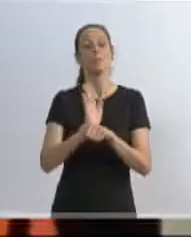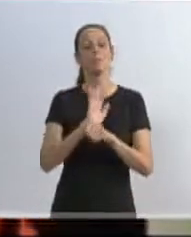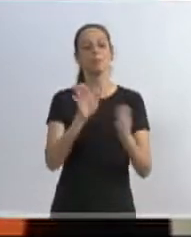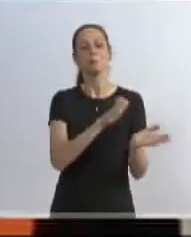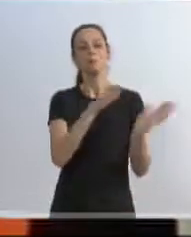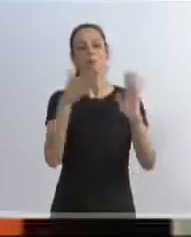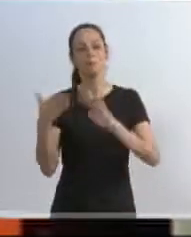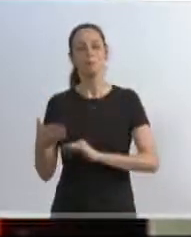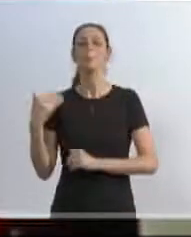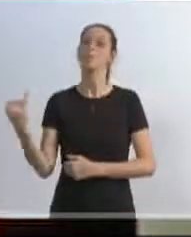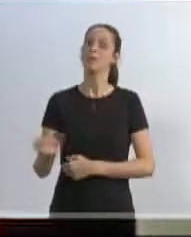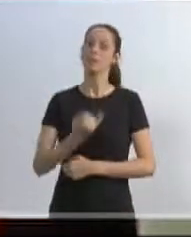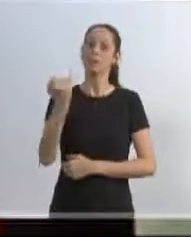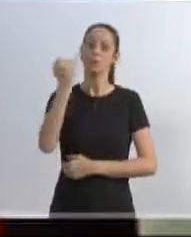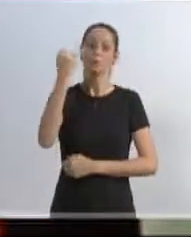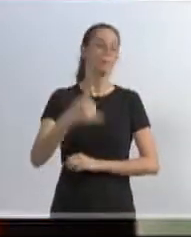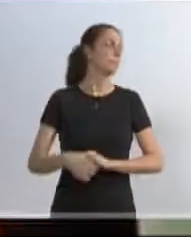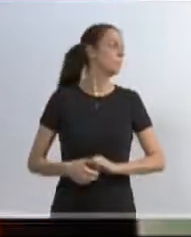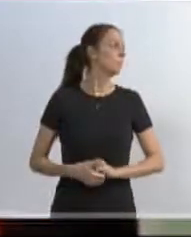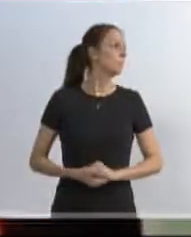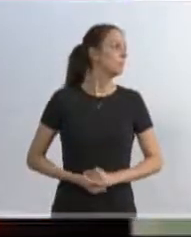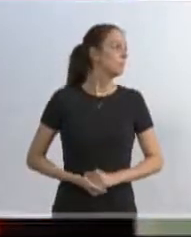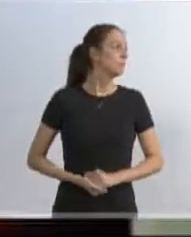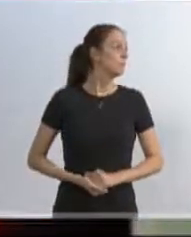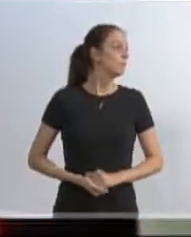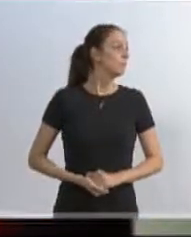sobre a importância.